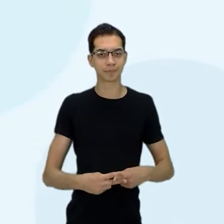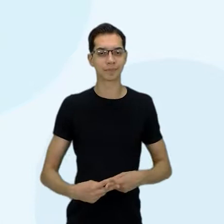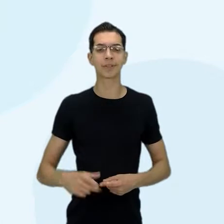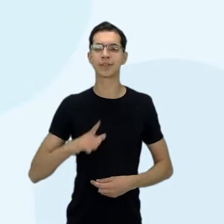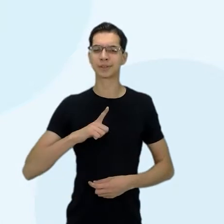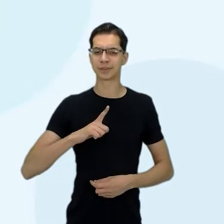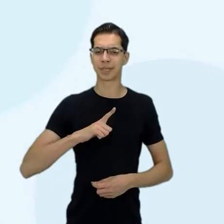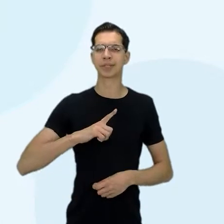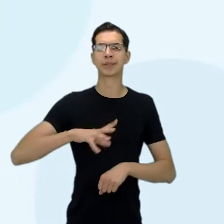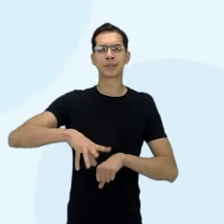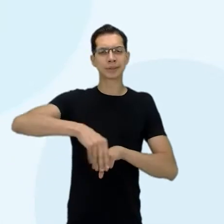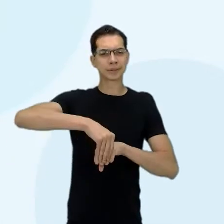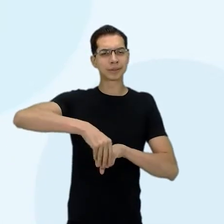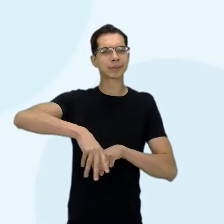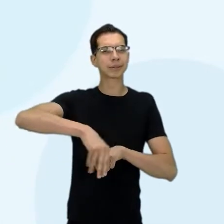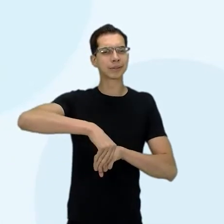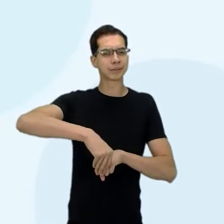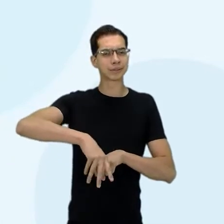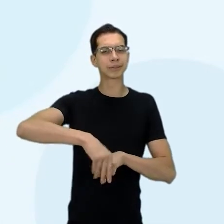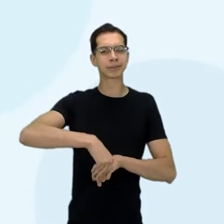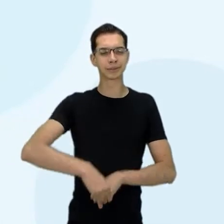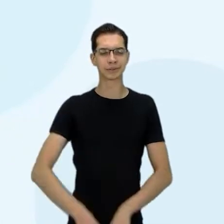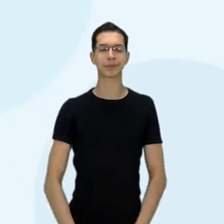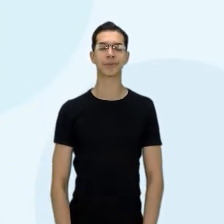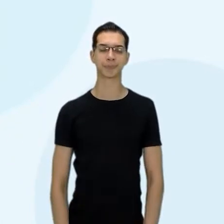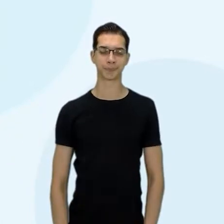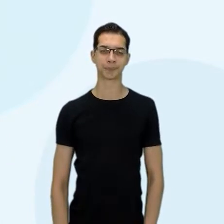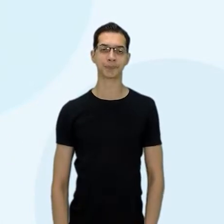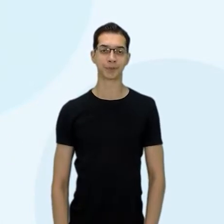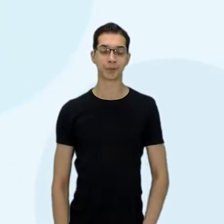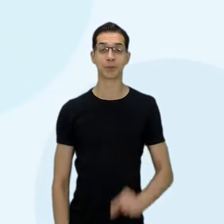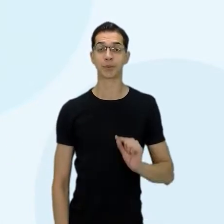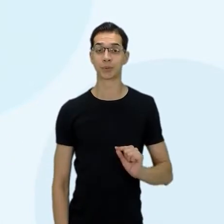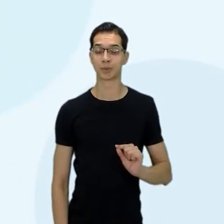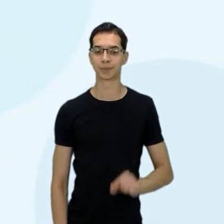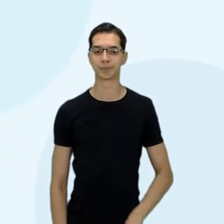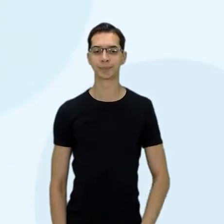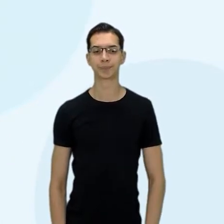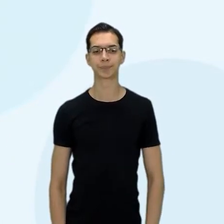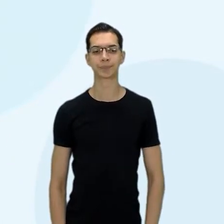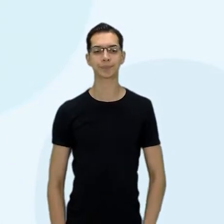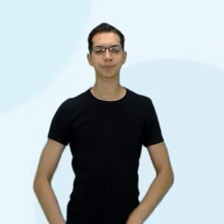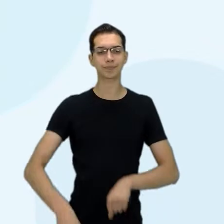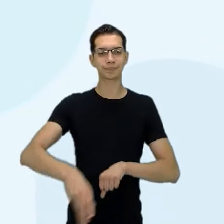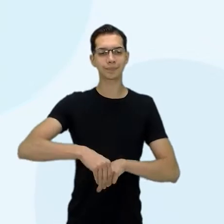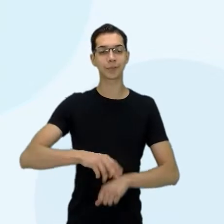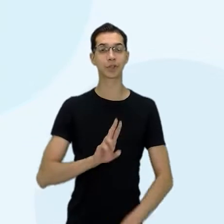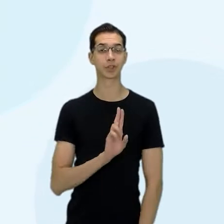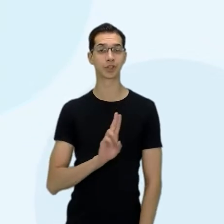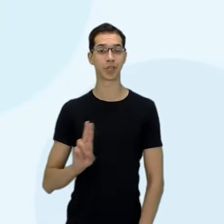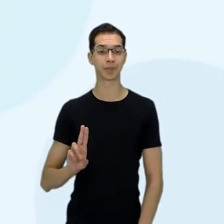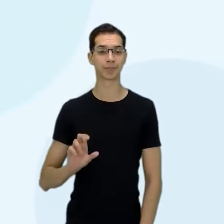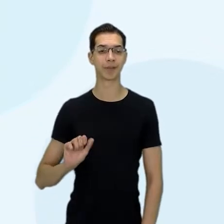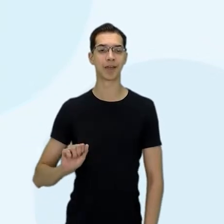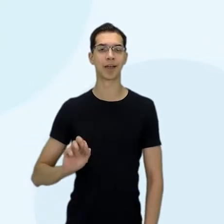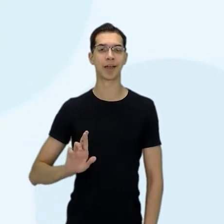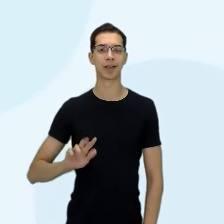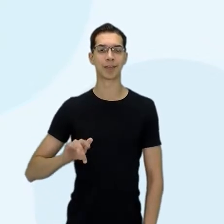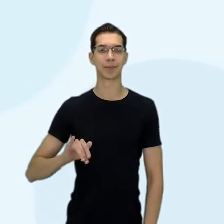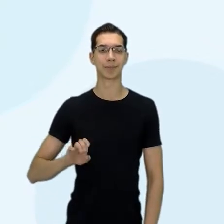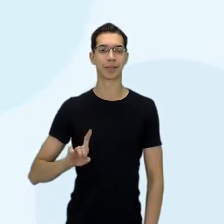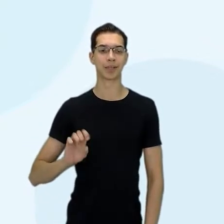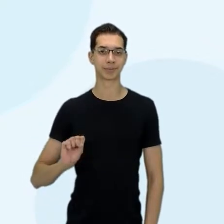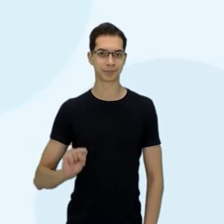assim. Ela vem com os conhecimentos que remontam o sábio Arquimedes com a lei das